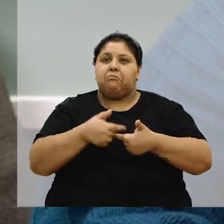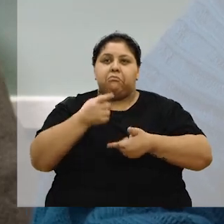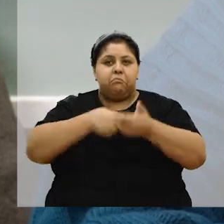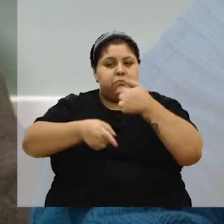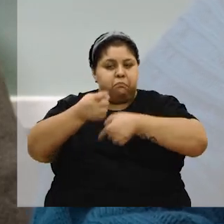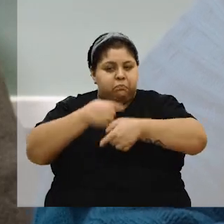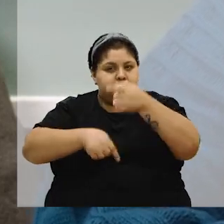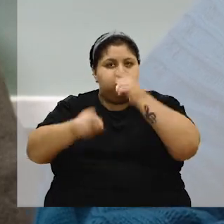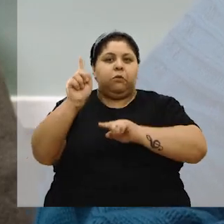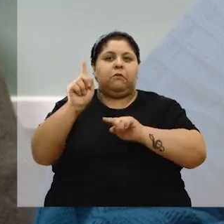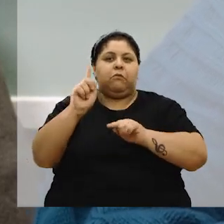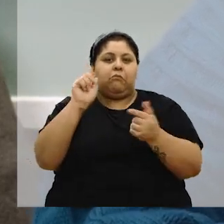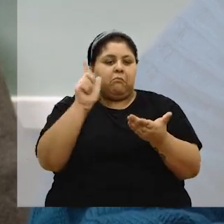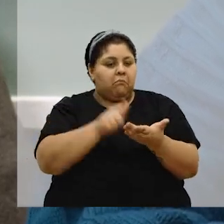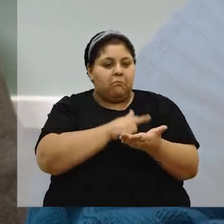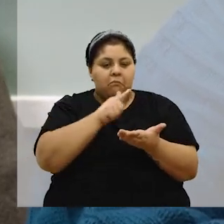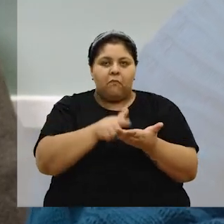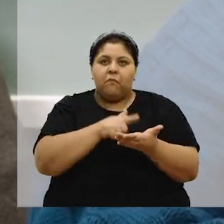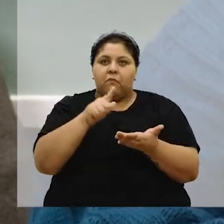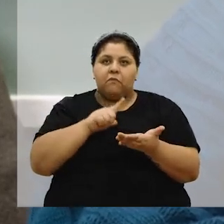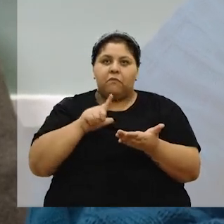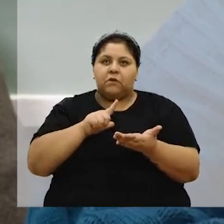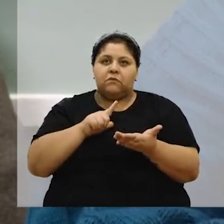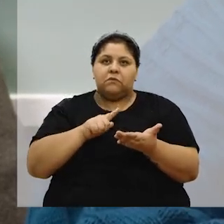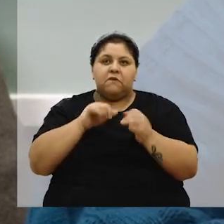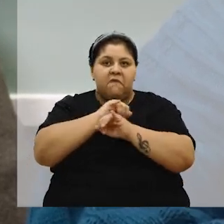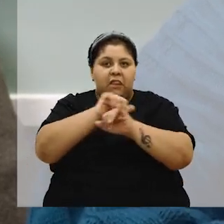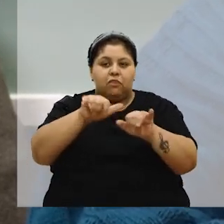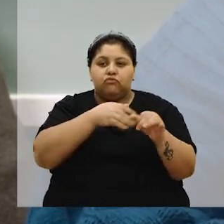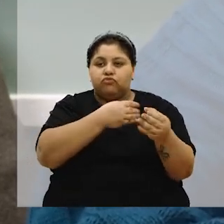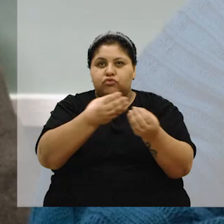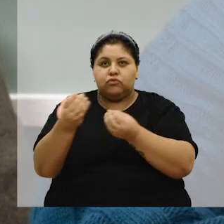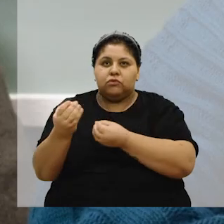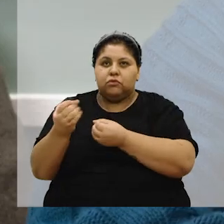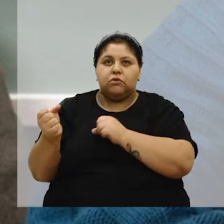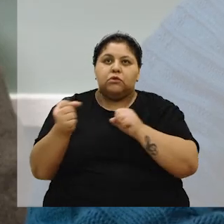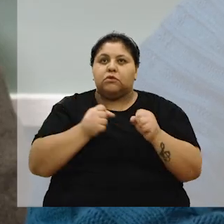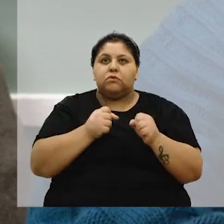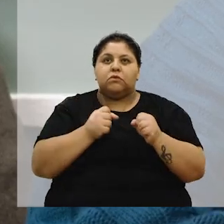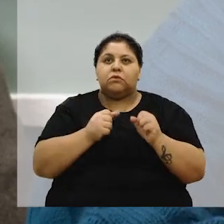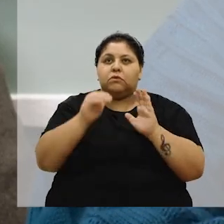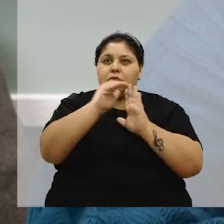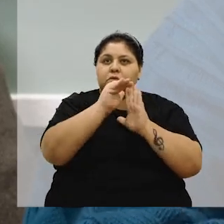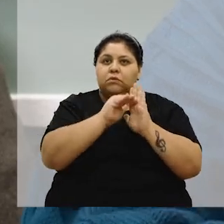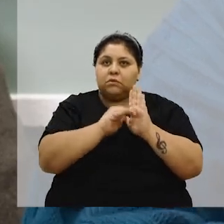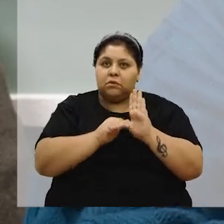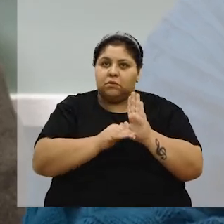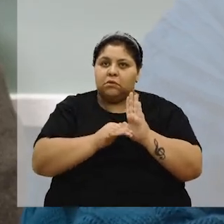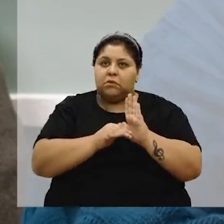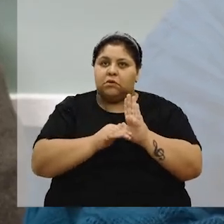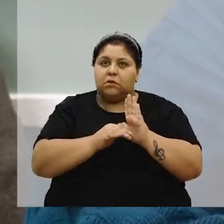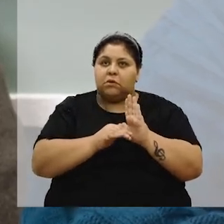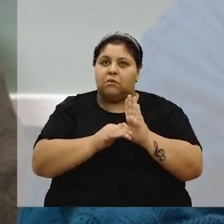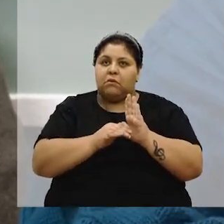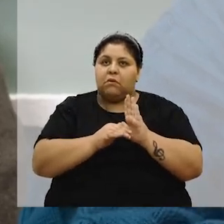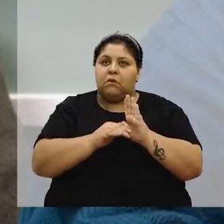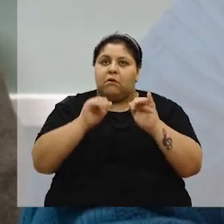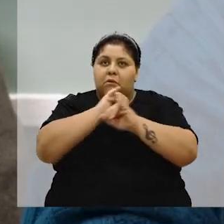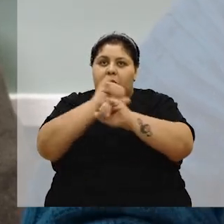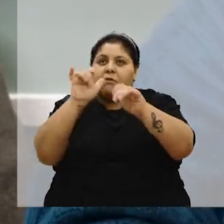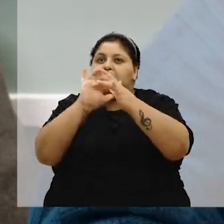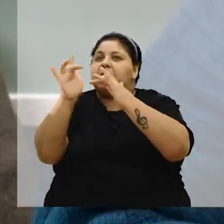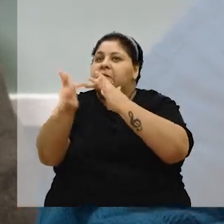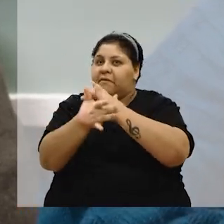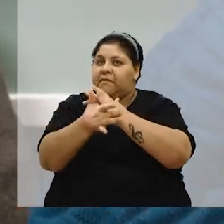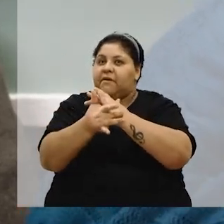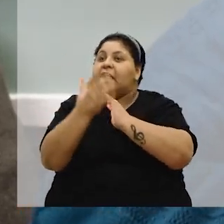grande empurrão, né, para um livro que não teve repercussão, enfim, poder ter esse programa até para espalhar pelas